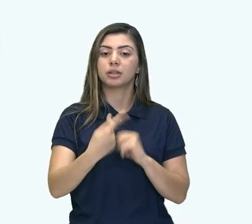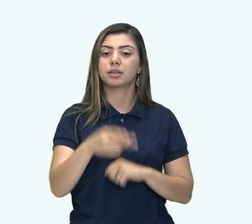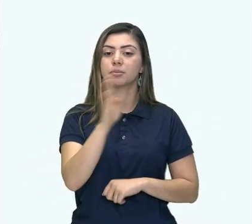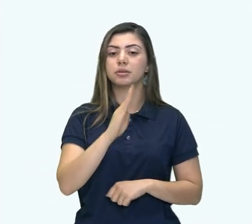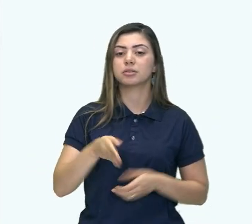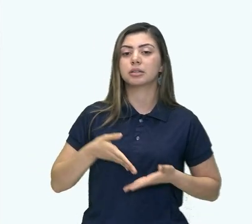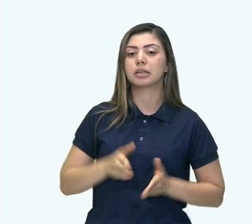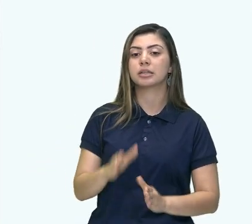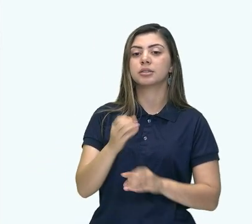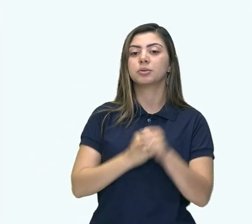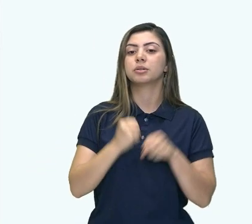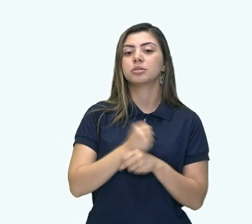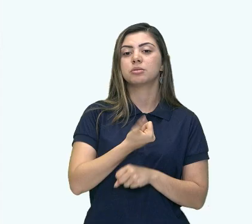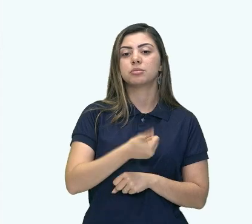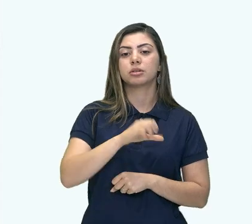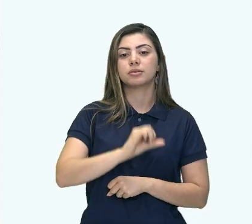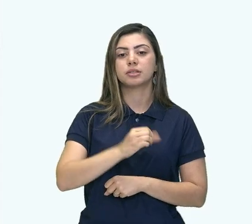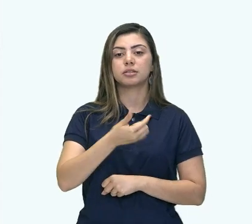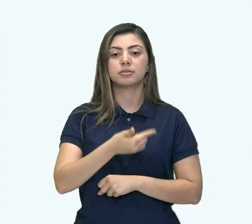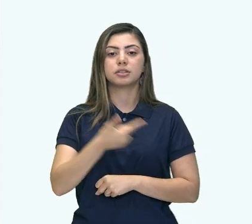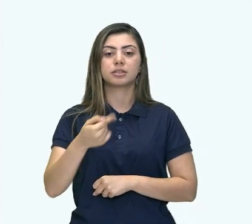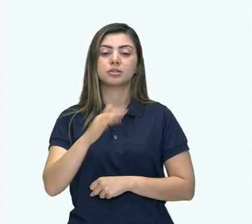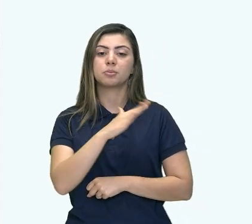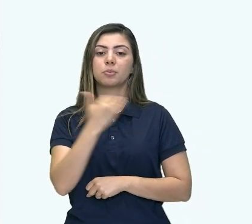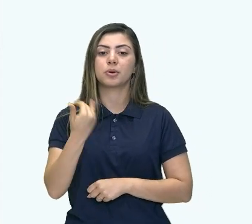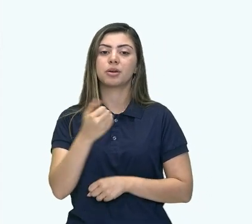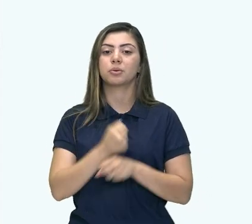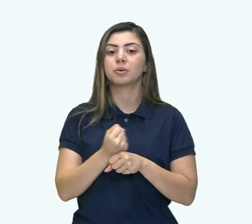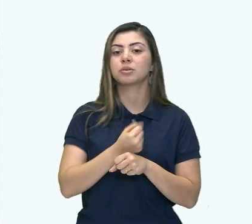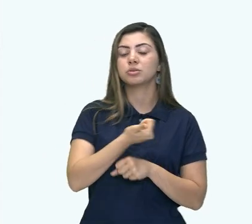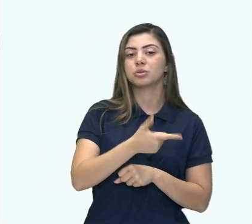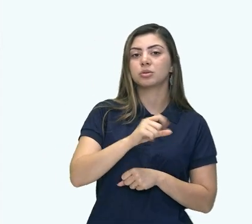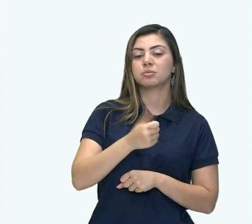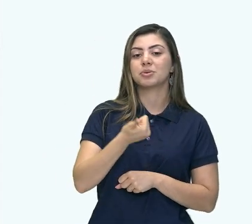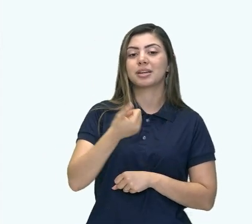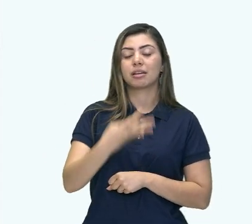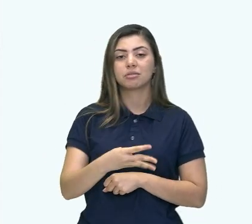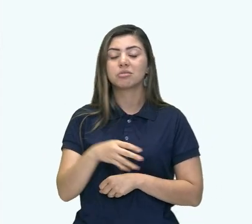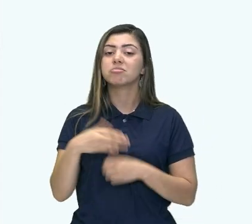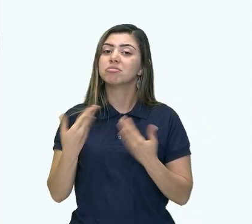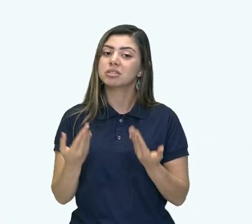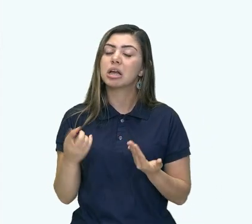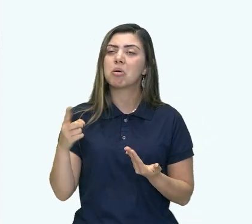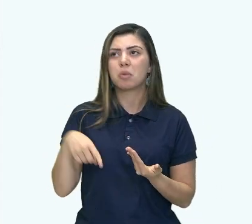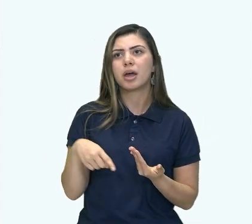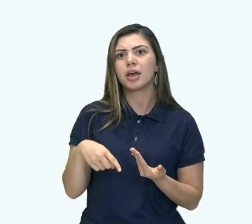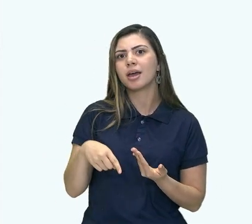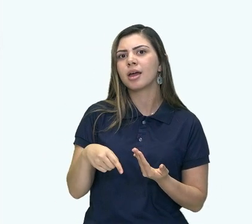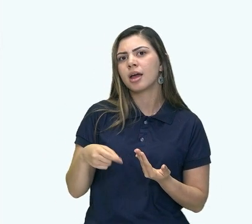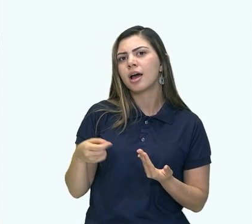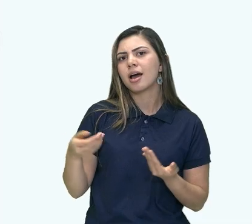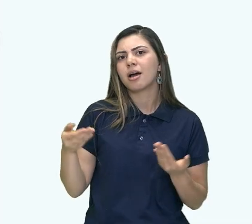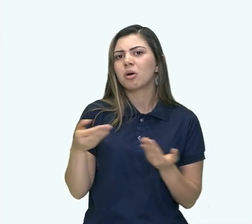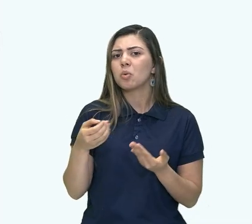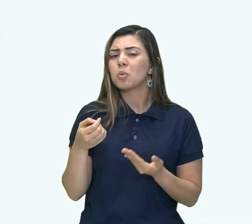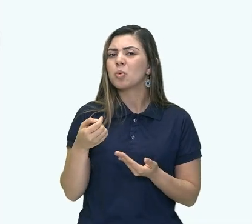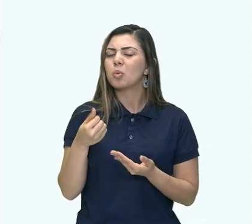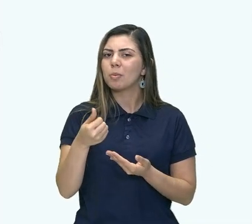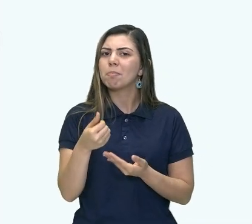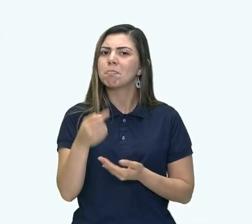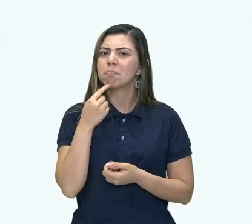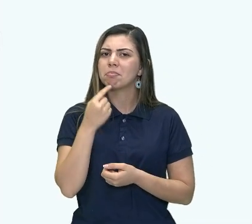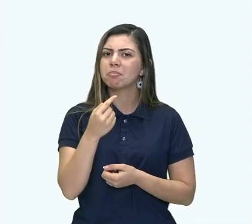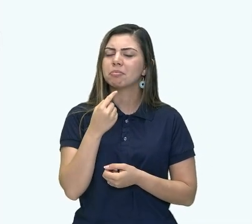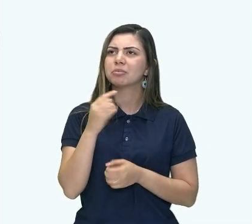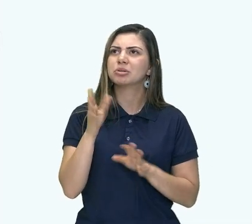em 1927 e faleceu em 2014, recentemente, entre aspas, né? Porque se pensarmos no tempo, são aí